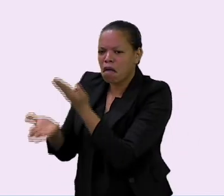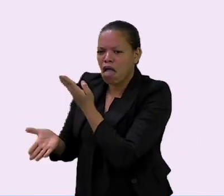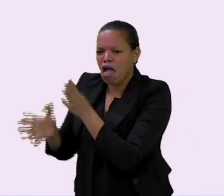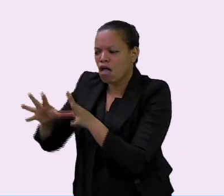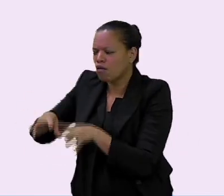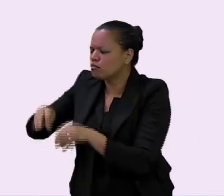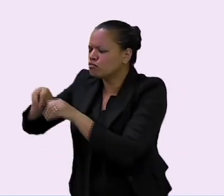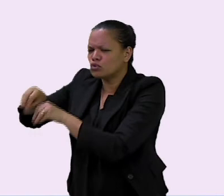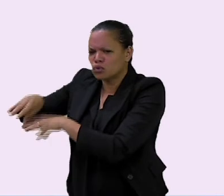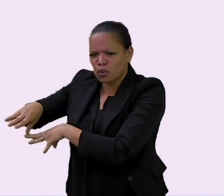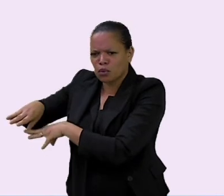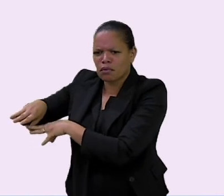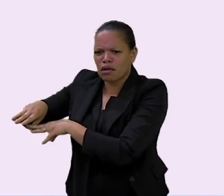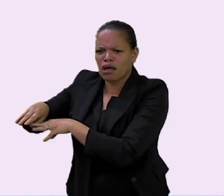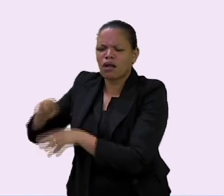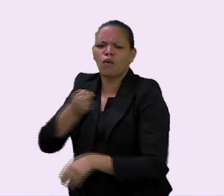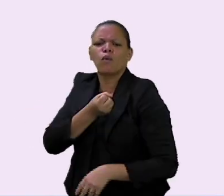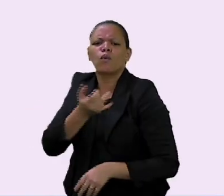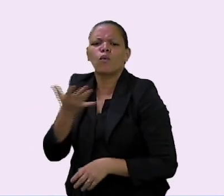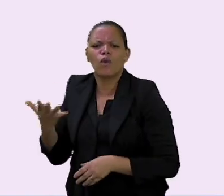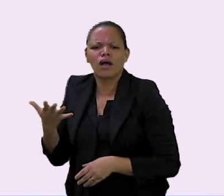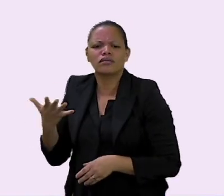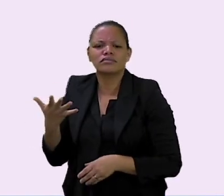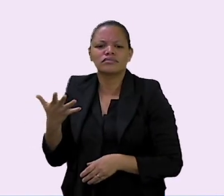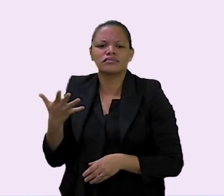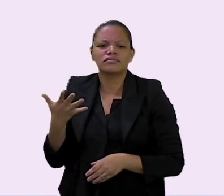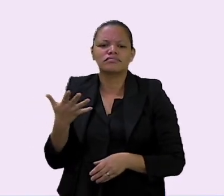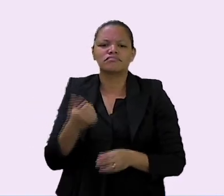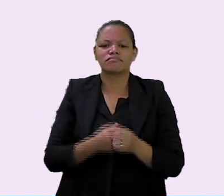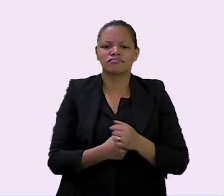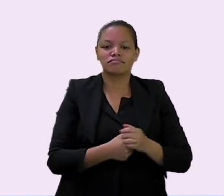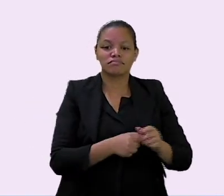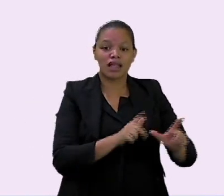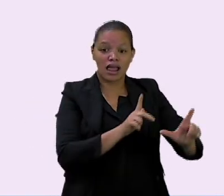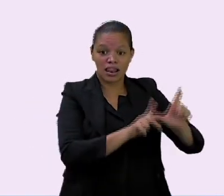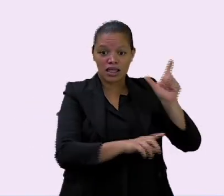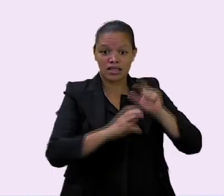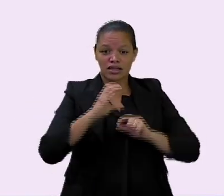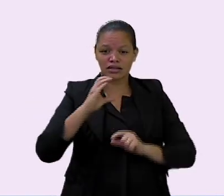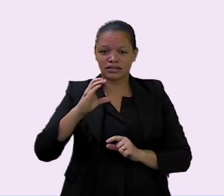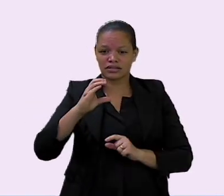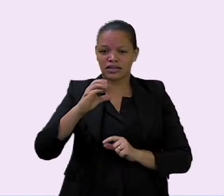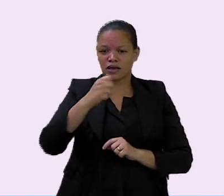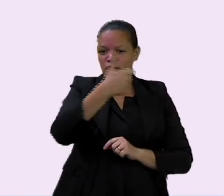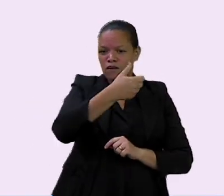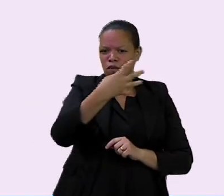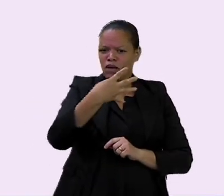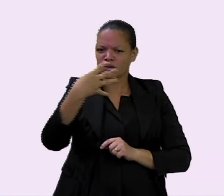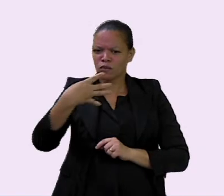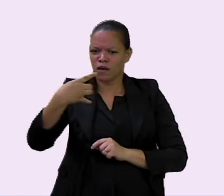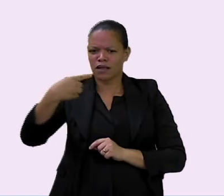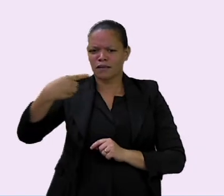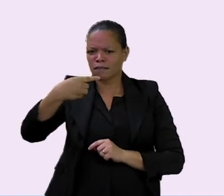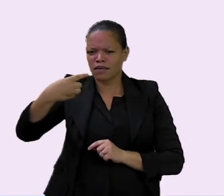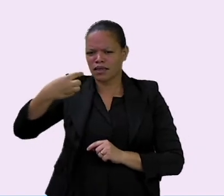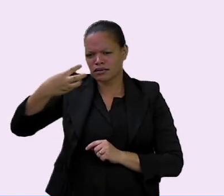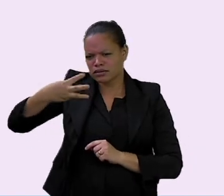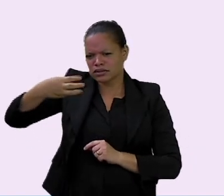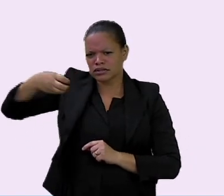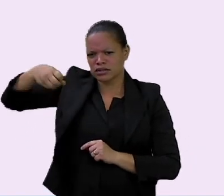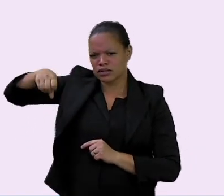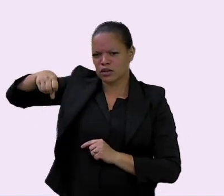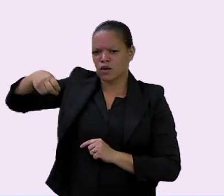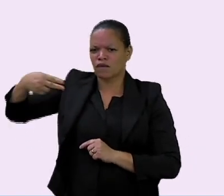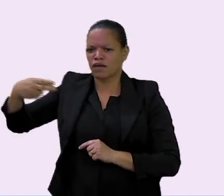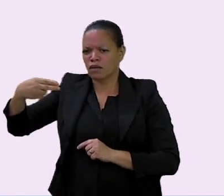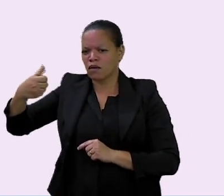menos 39, vão sobrar 105 quadradinhos, ok? Represente essa fração, represente